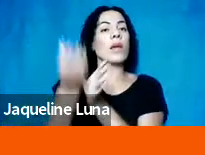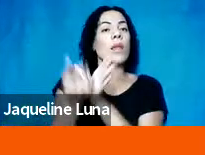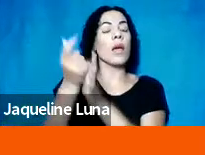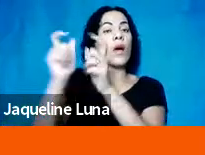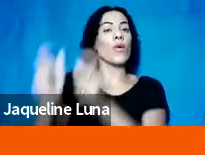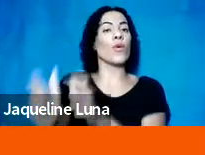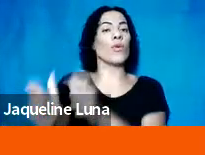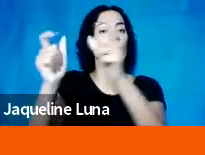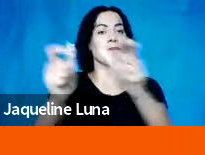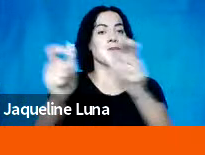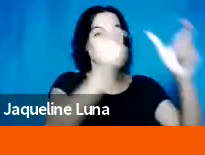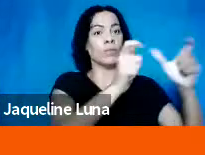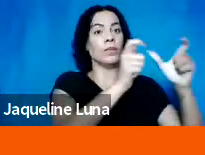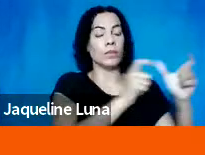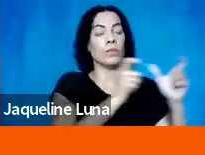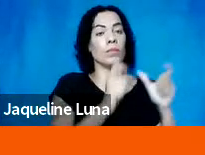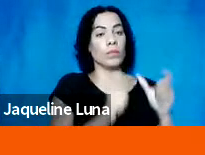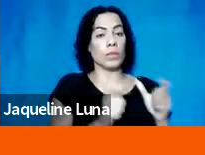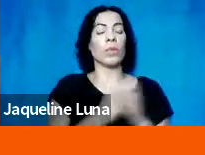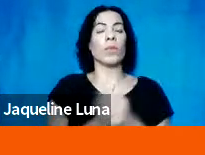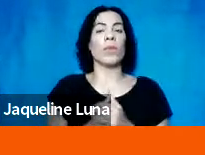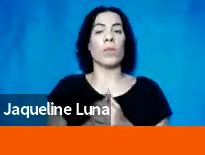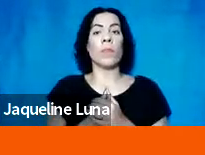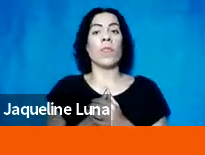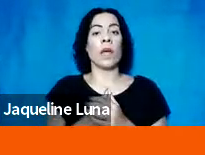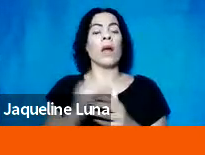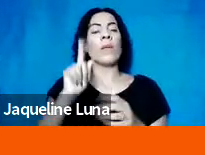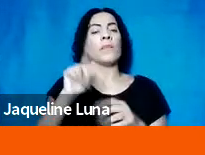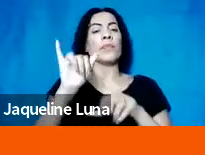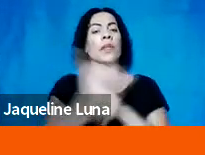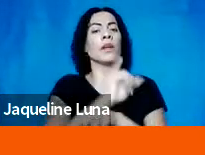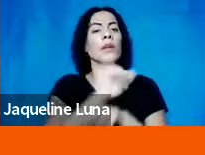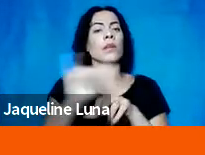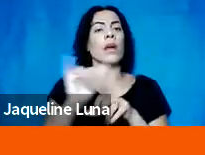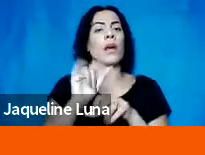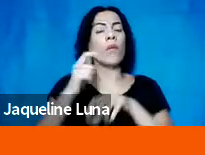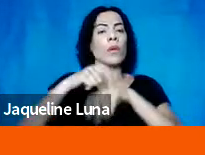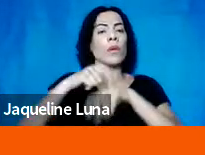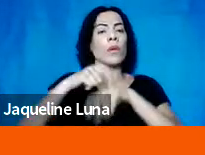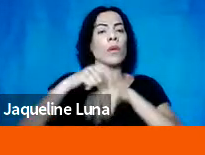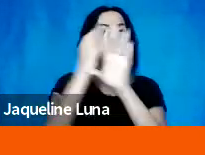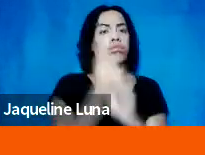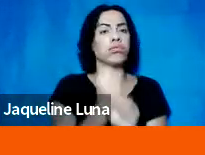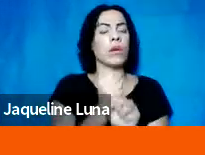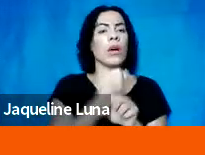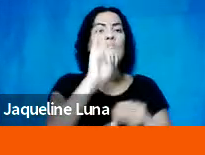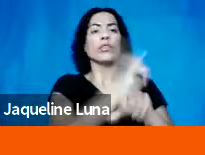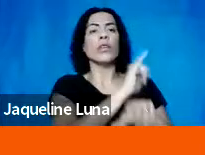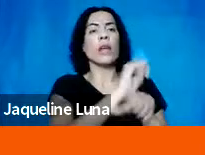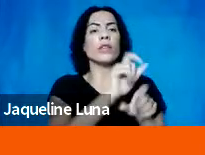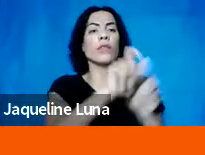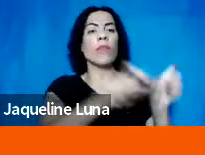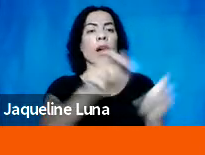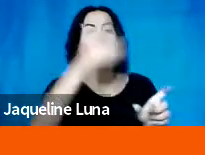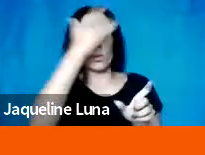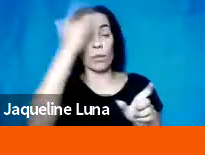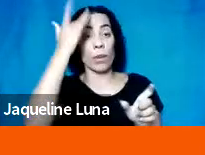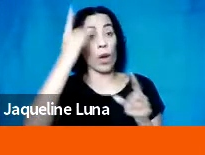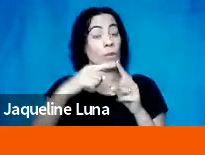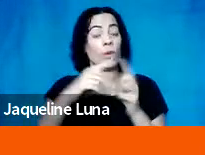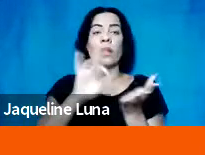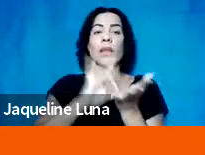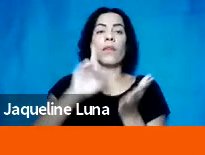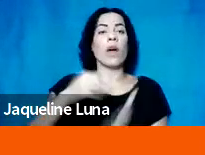né? Com estratégias analógicas, interpessoais. É um universo completamente